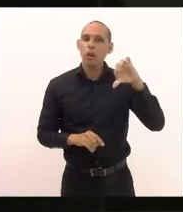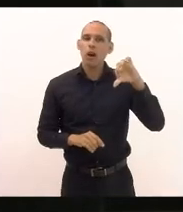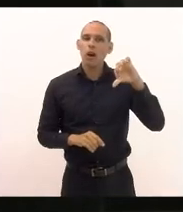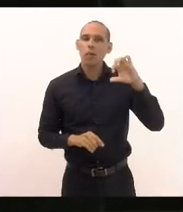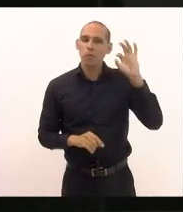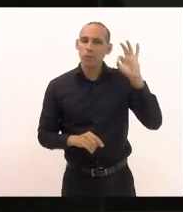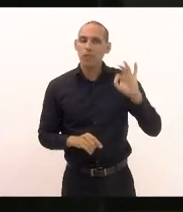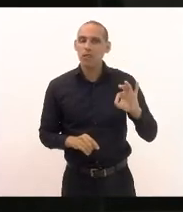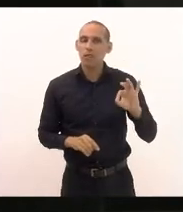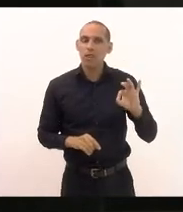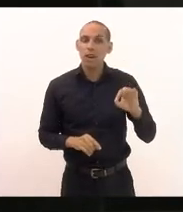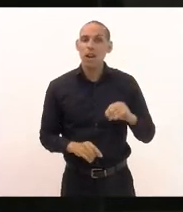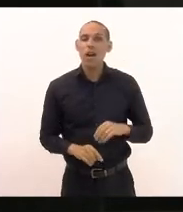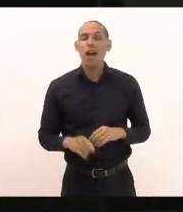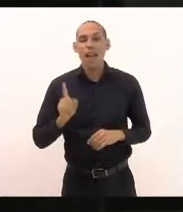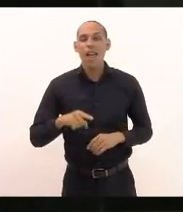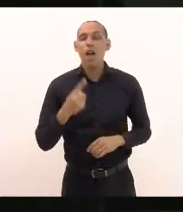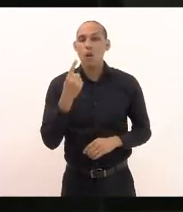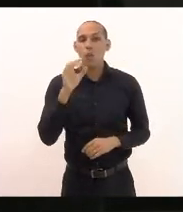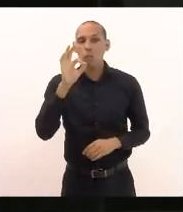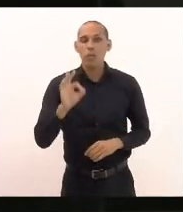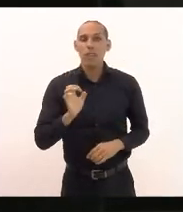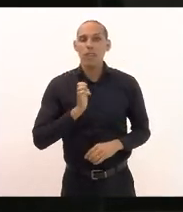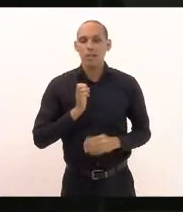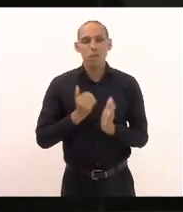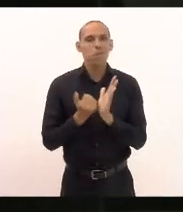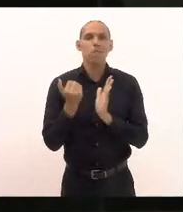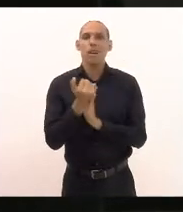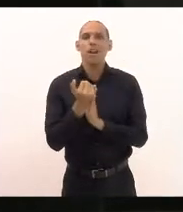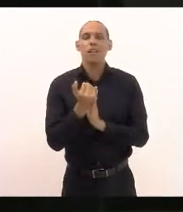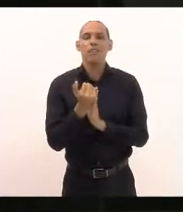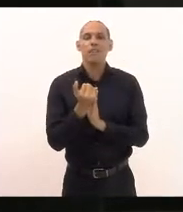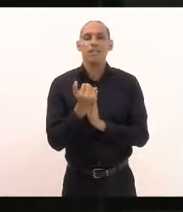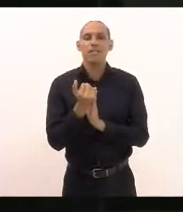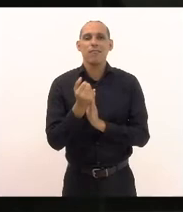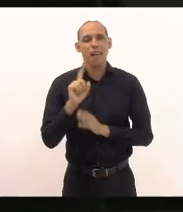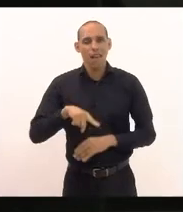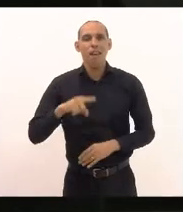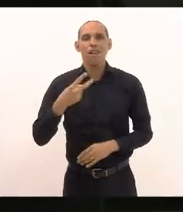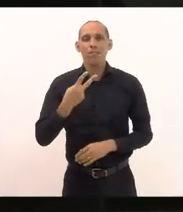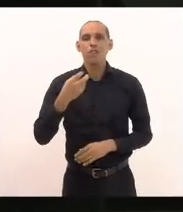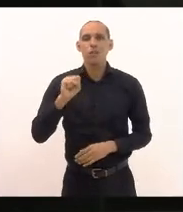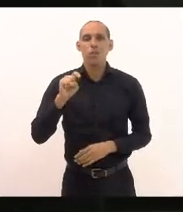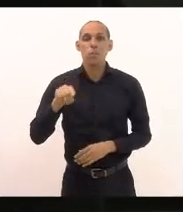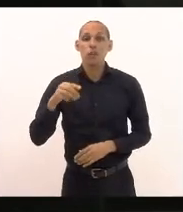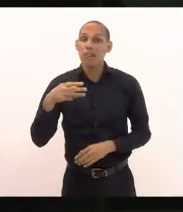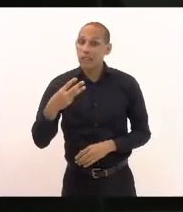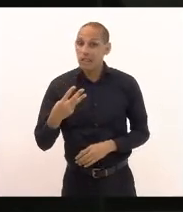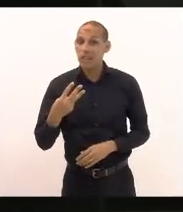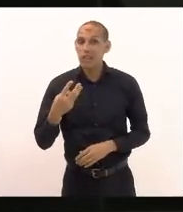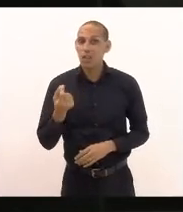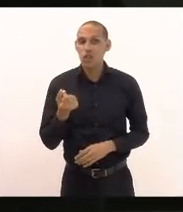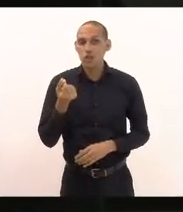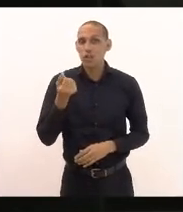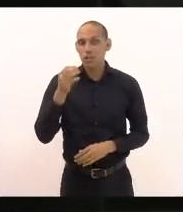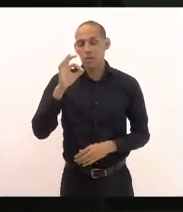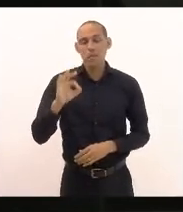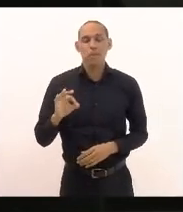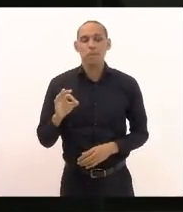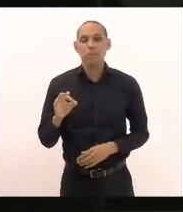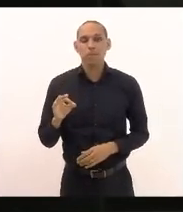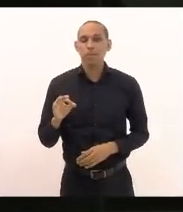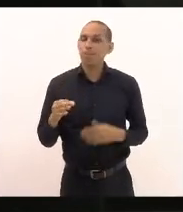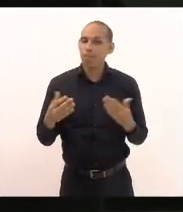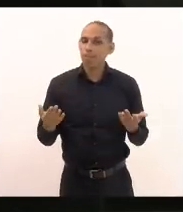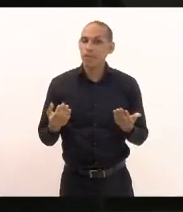de 1% dos mais ricos, concentra 28,3% da renda. Acho que esses dados demonstram